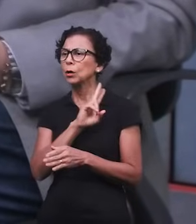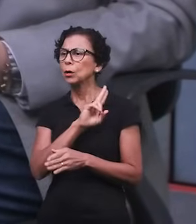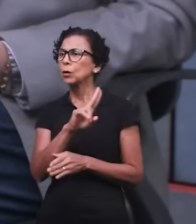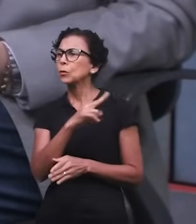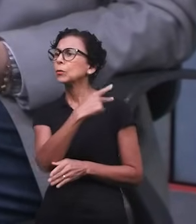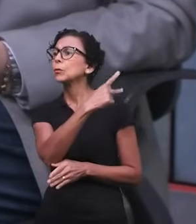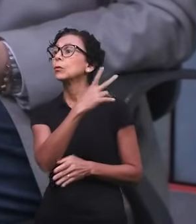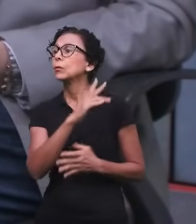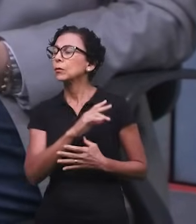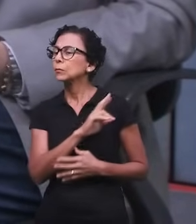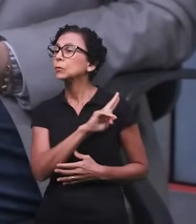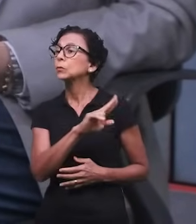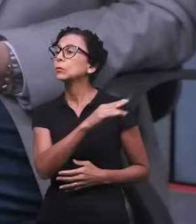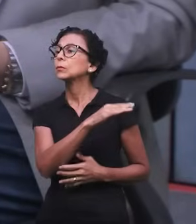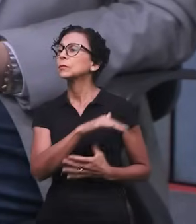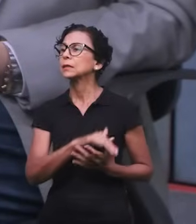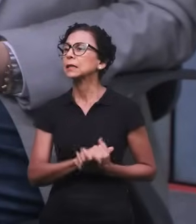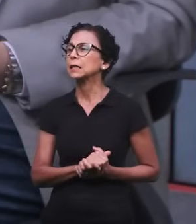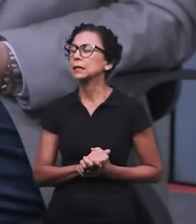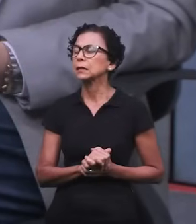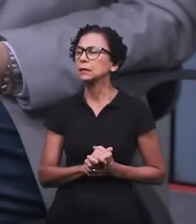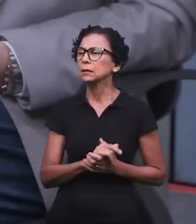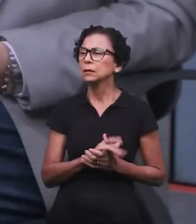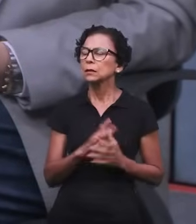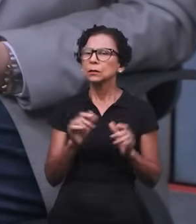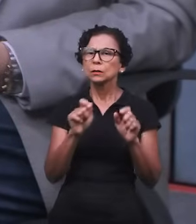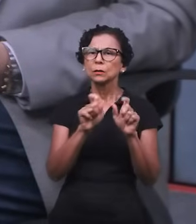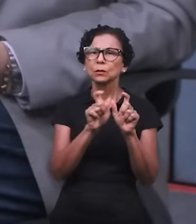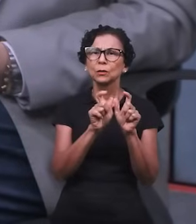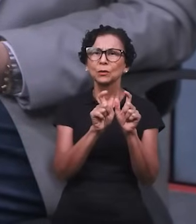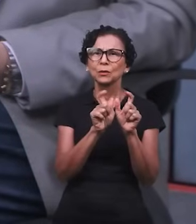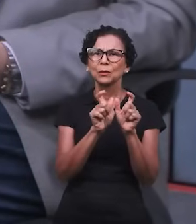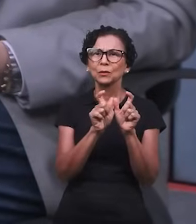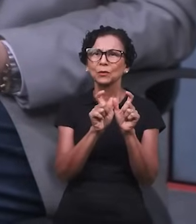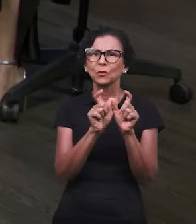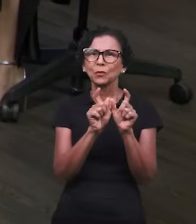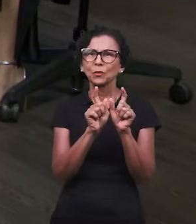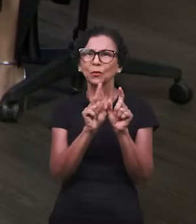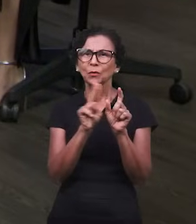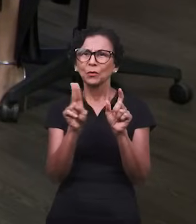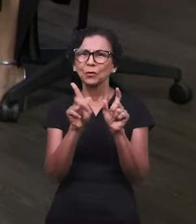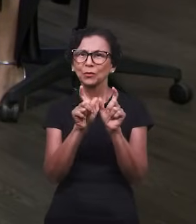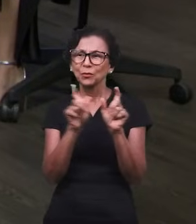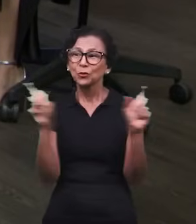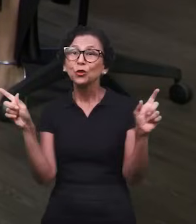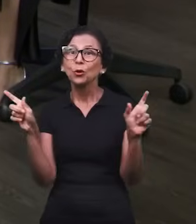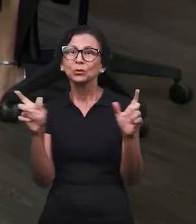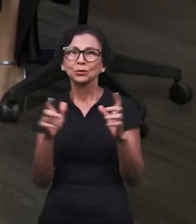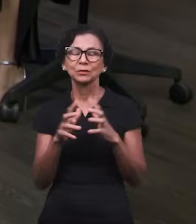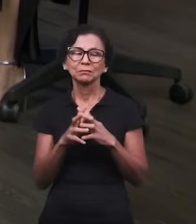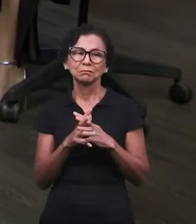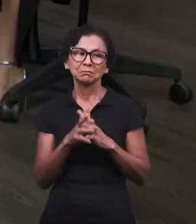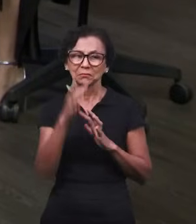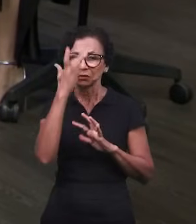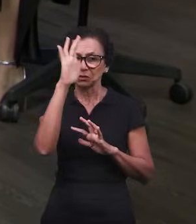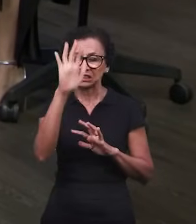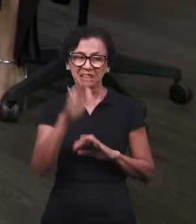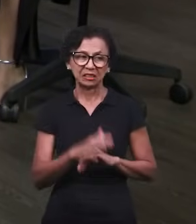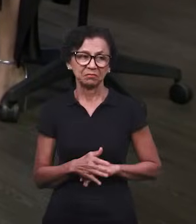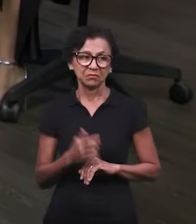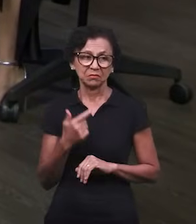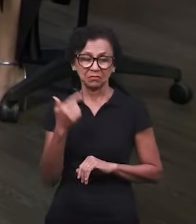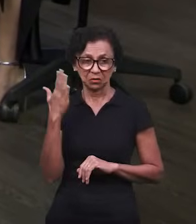paz do Senhor. A paz do Senhor, eu que agradeço a oportunidade de estar aqui nesse programa com os jovens que fazem parte do meu dia a dia. Isso